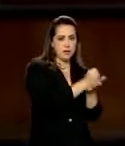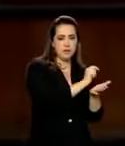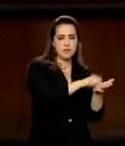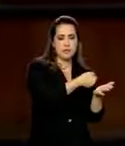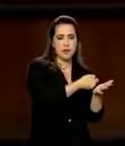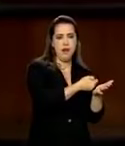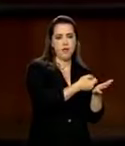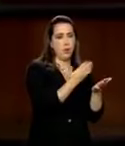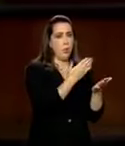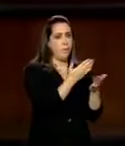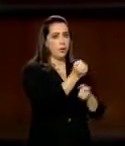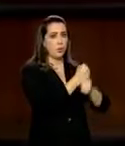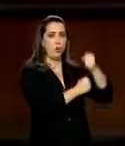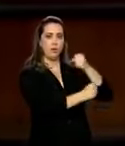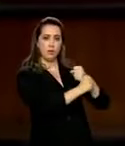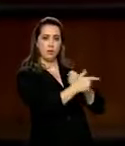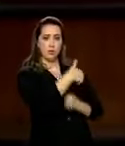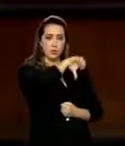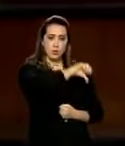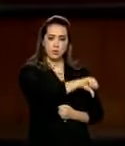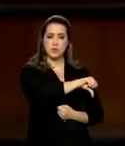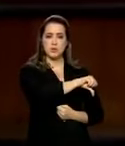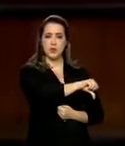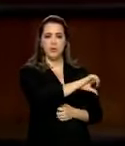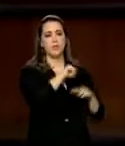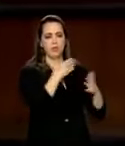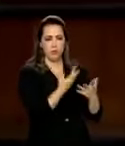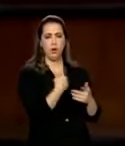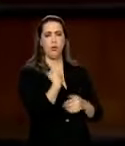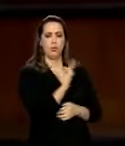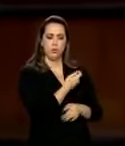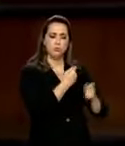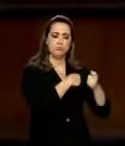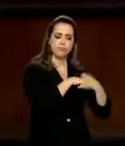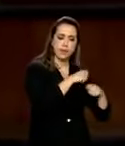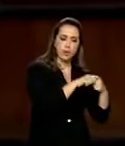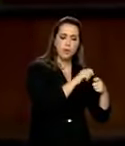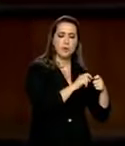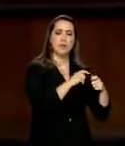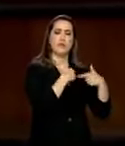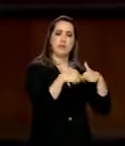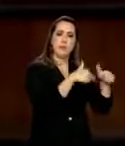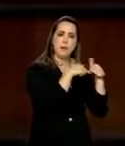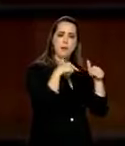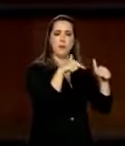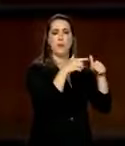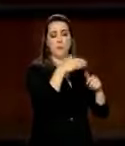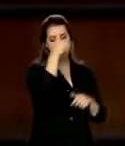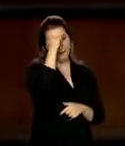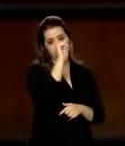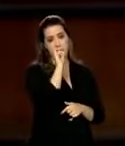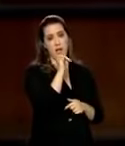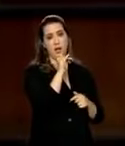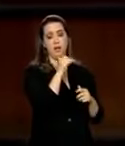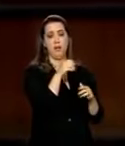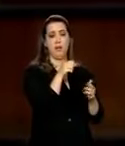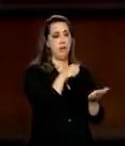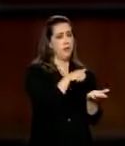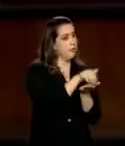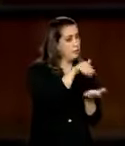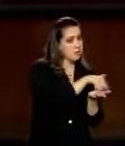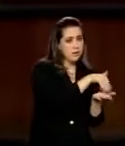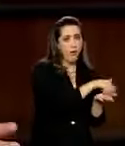que a economia trabalhou. É nesse sentido, né? Trabalhou para evitar que milhões de empregos fossem destruídos. No